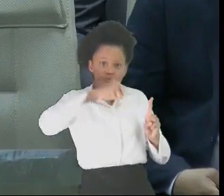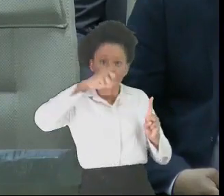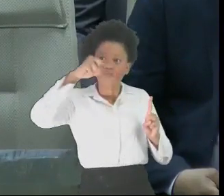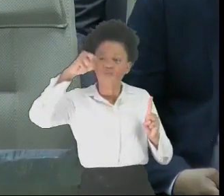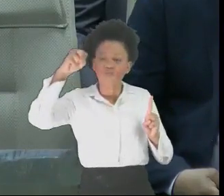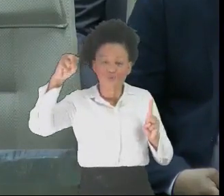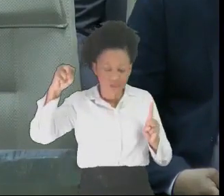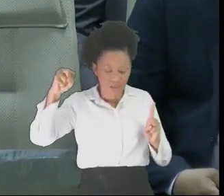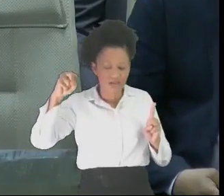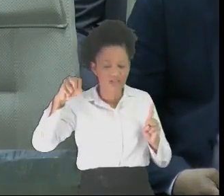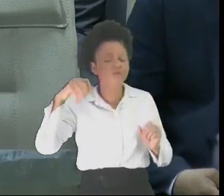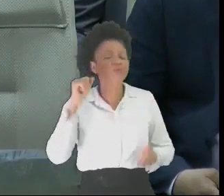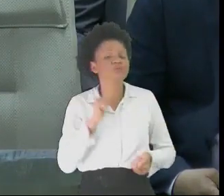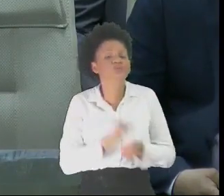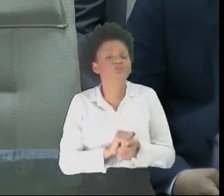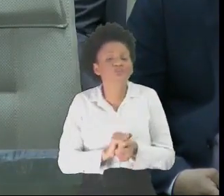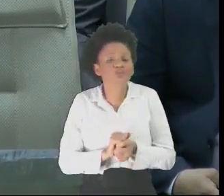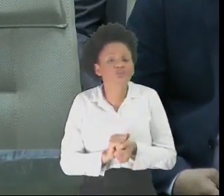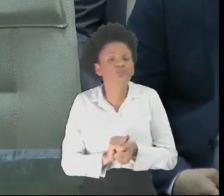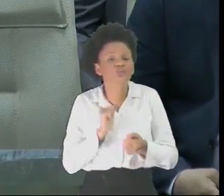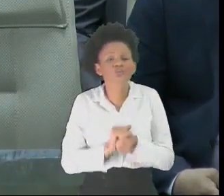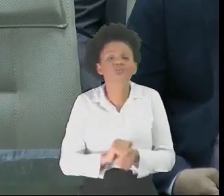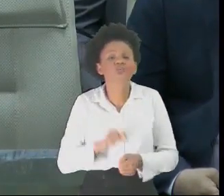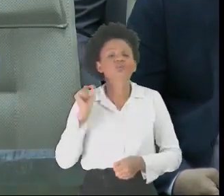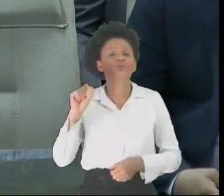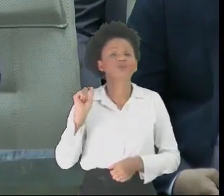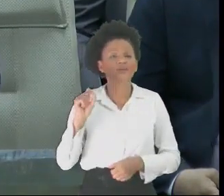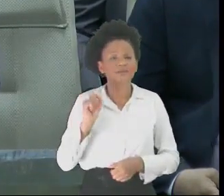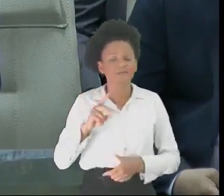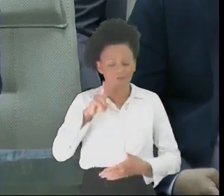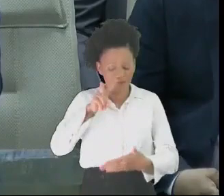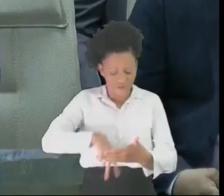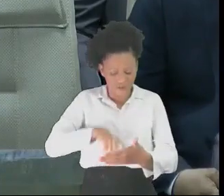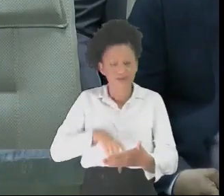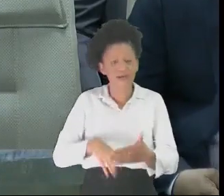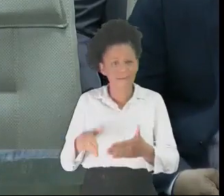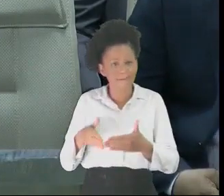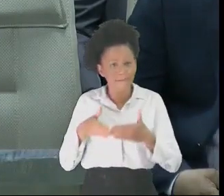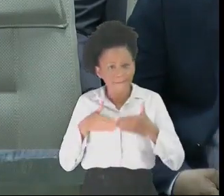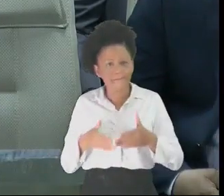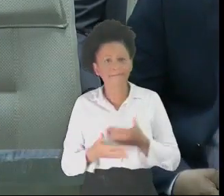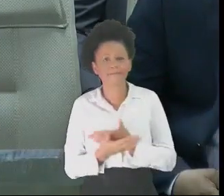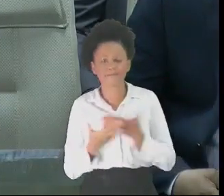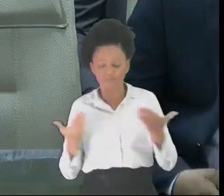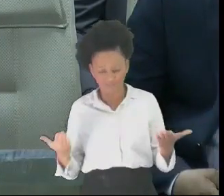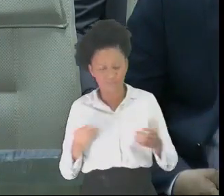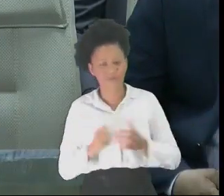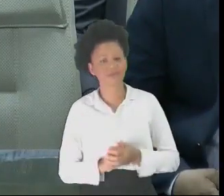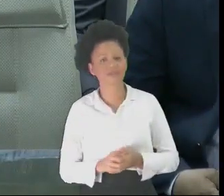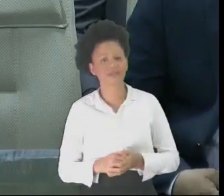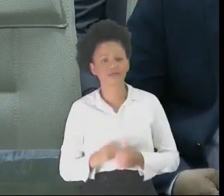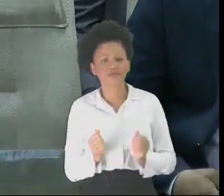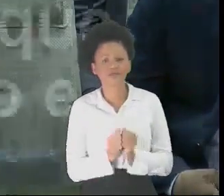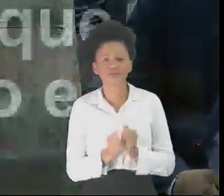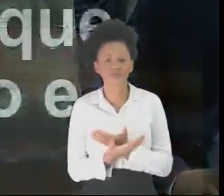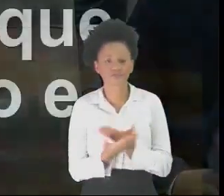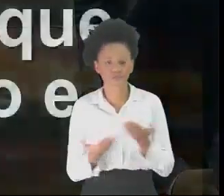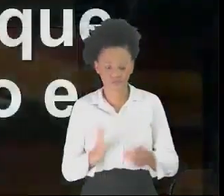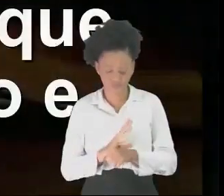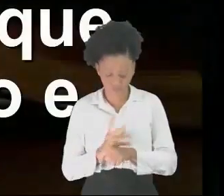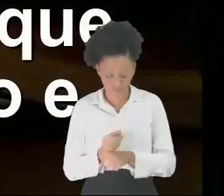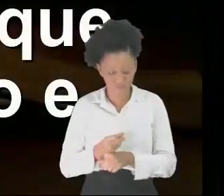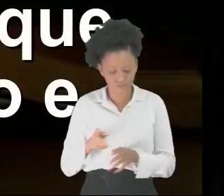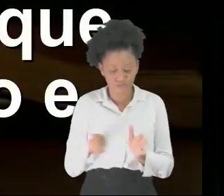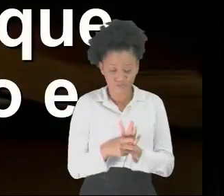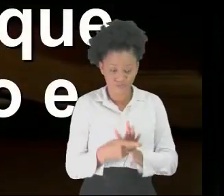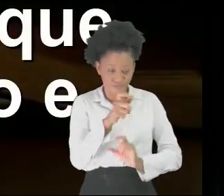Ele habita em quem? Me ajude. Ele habita em quem? Leia de novo, por favor, irmão. Em quem é que o Espírito Santo habita na igreja? Ou melhor, na terra,